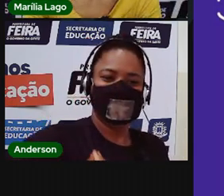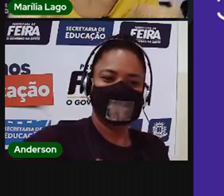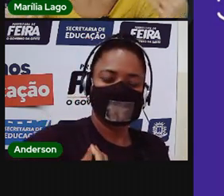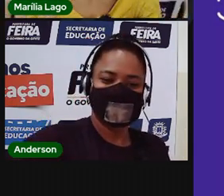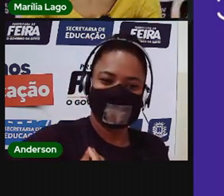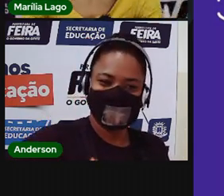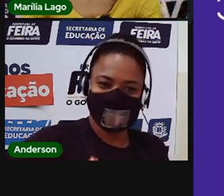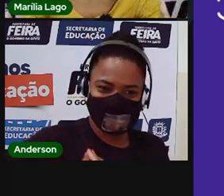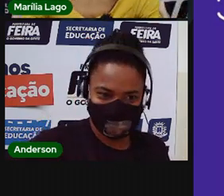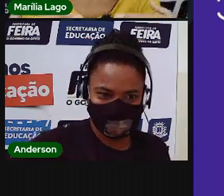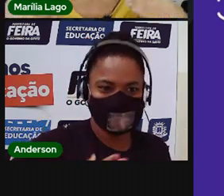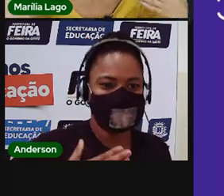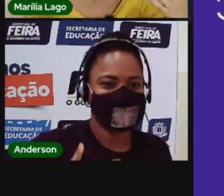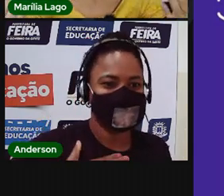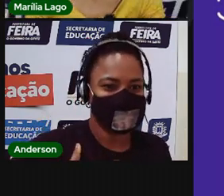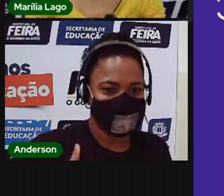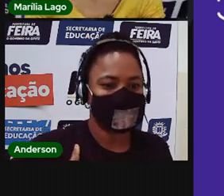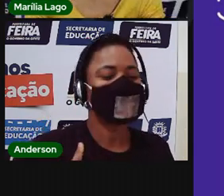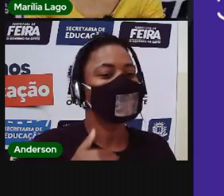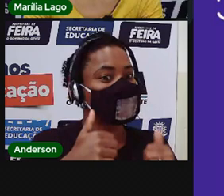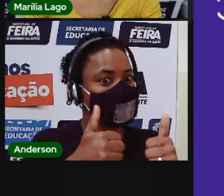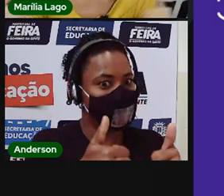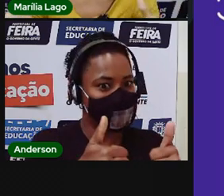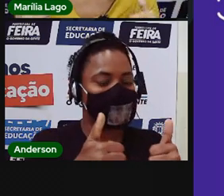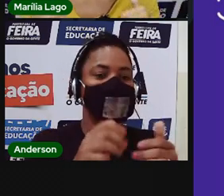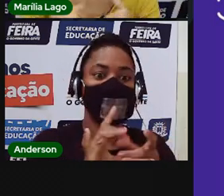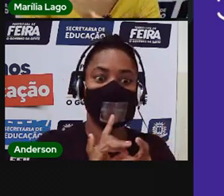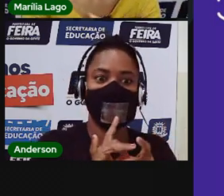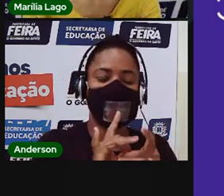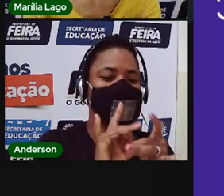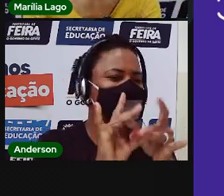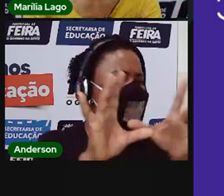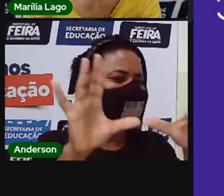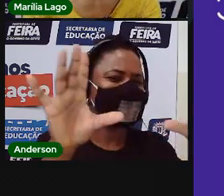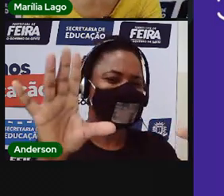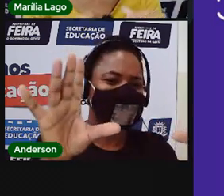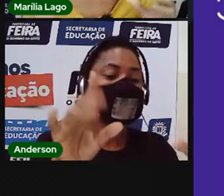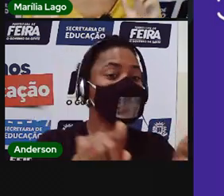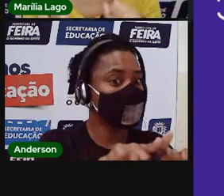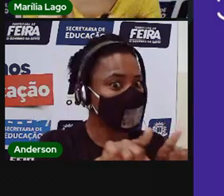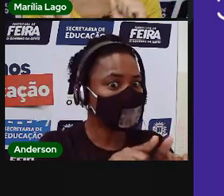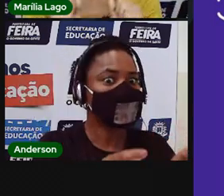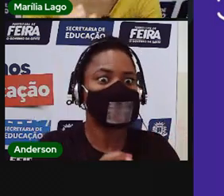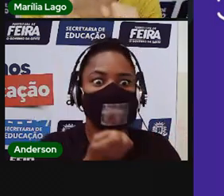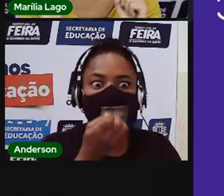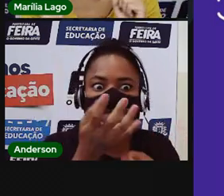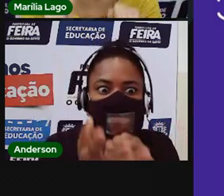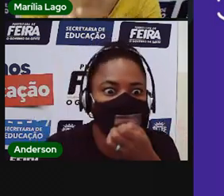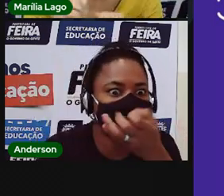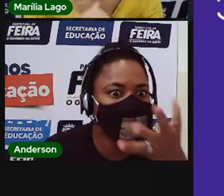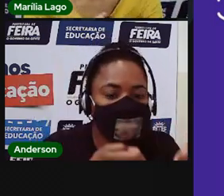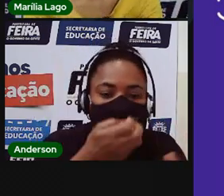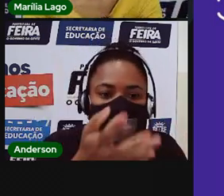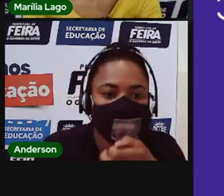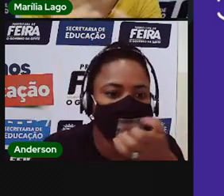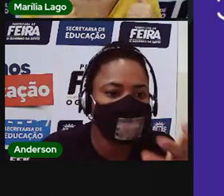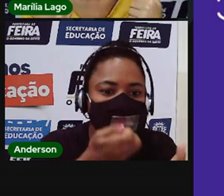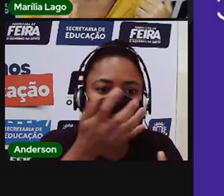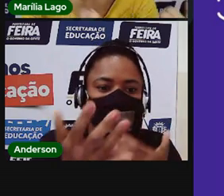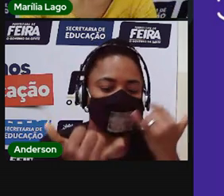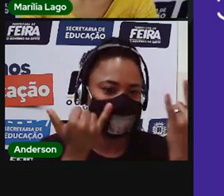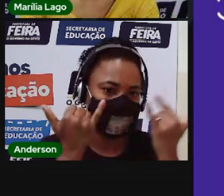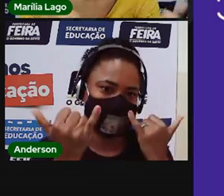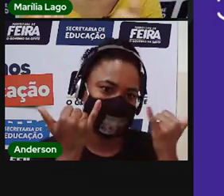história, né? Isso gera mais liberdade e também mais expressão. E um outro ponto que é muito importante,